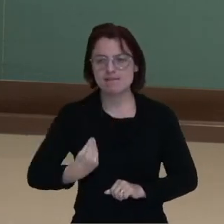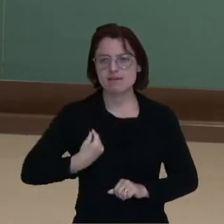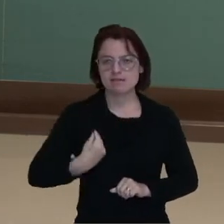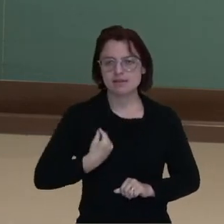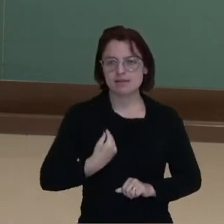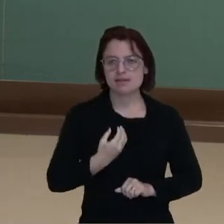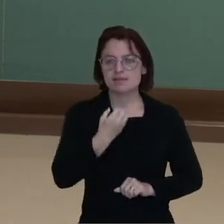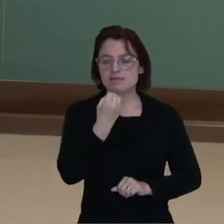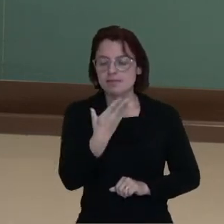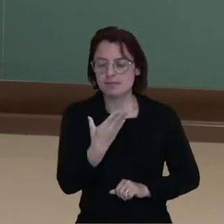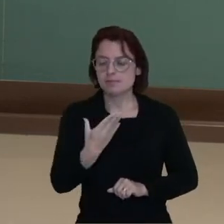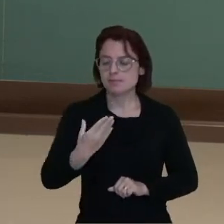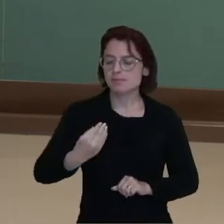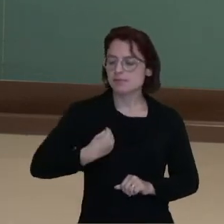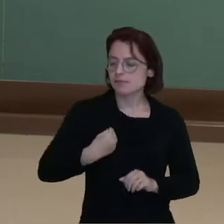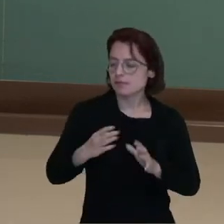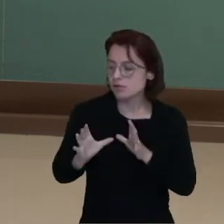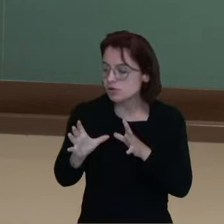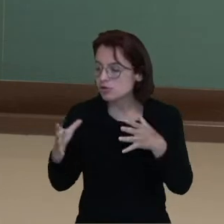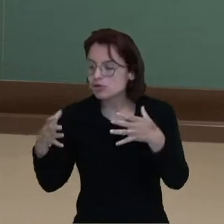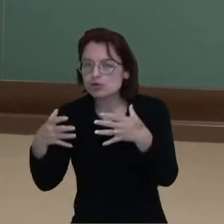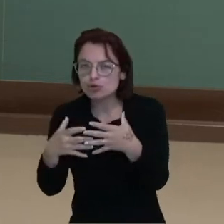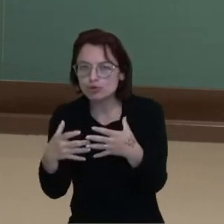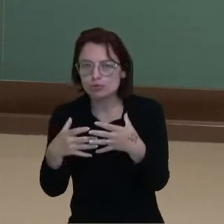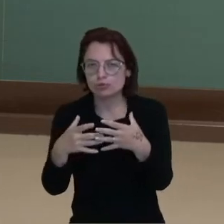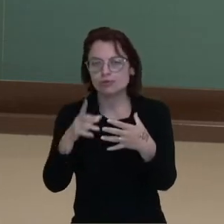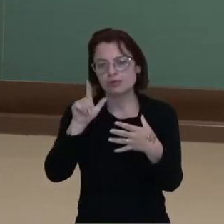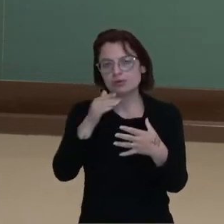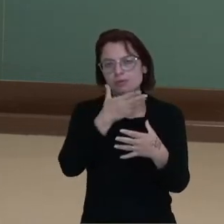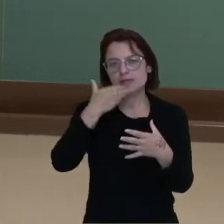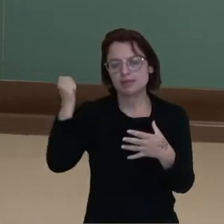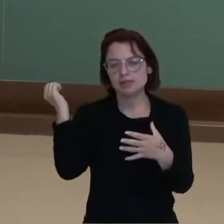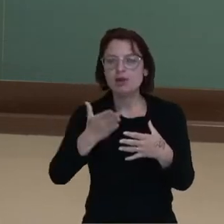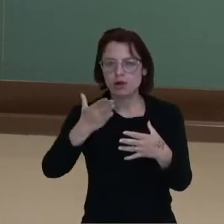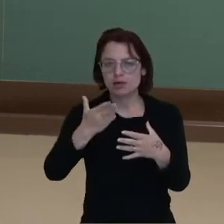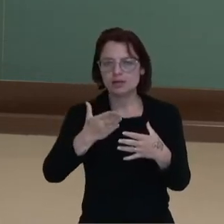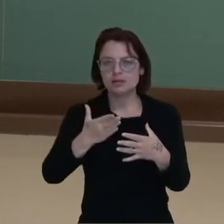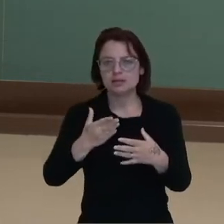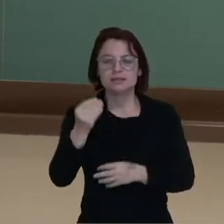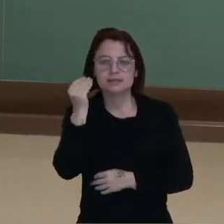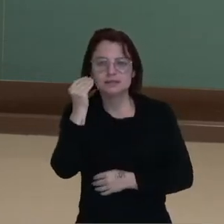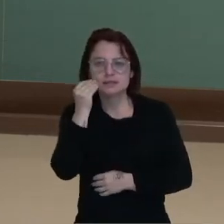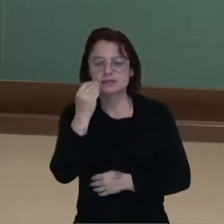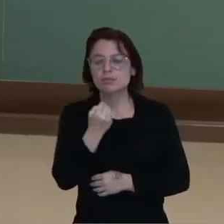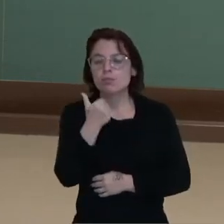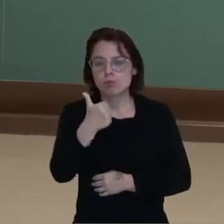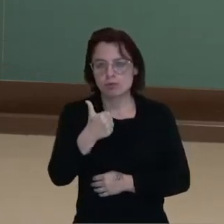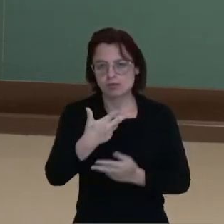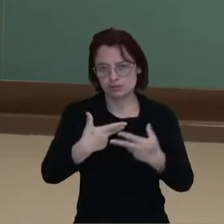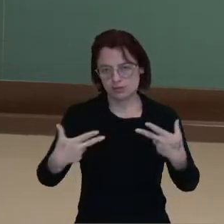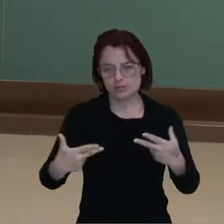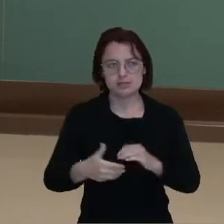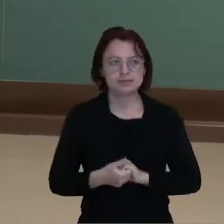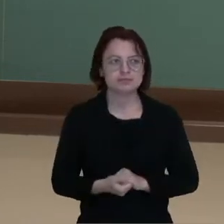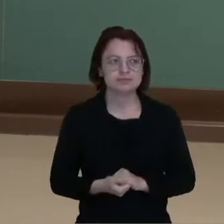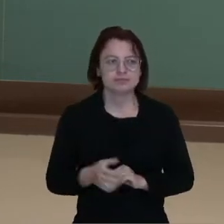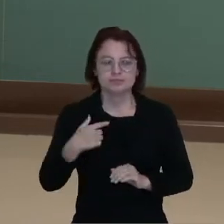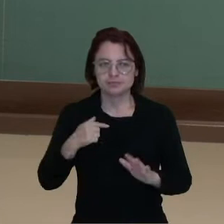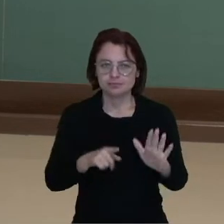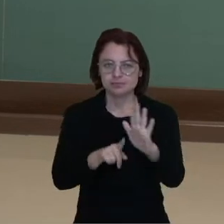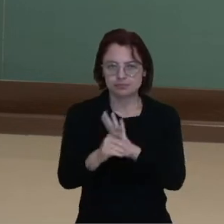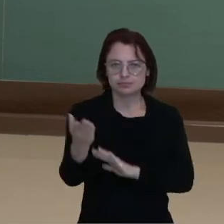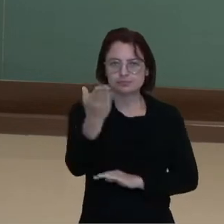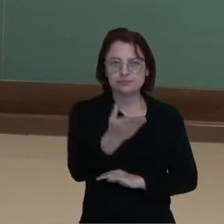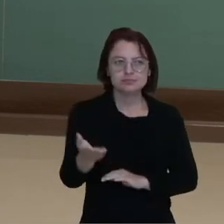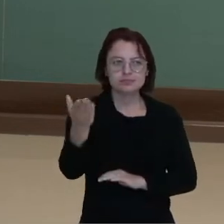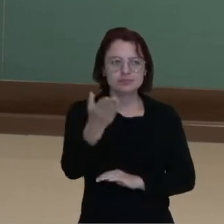viver coletivamente, o que há de melhor, tá? Procurando a virtude. Bom, vou fazer uma pergunta para